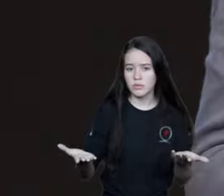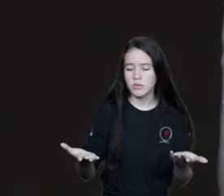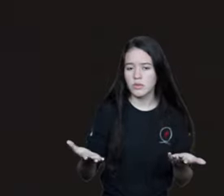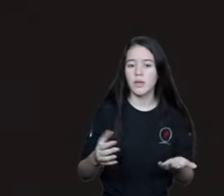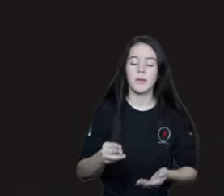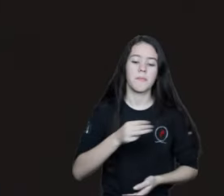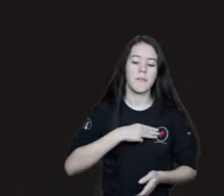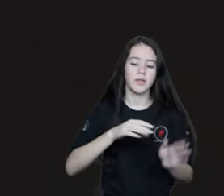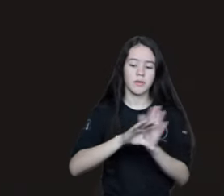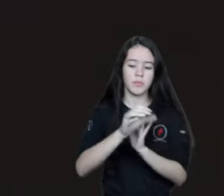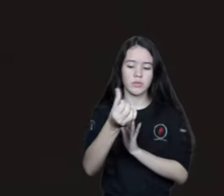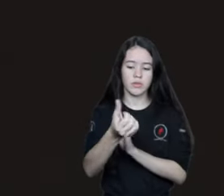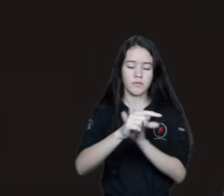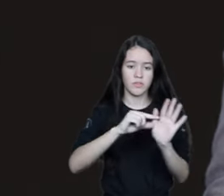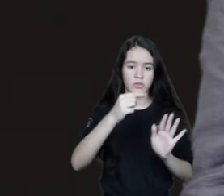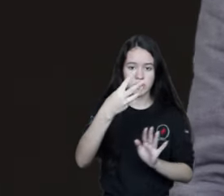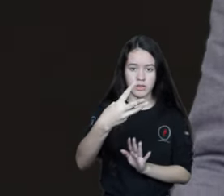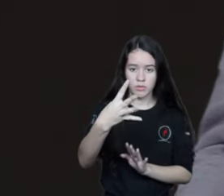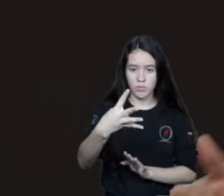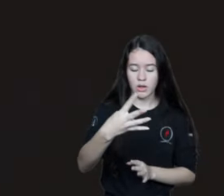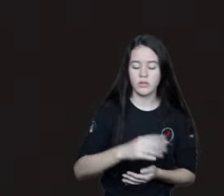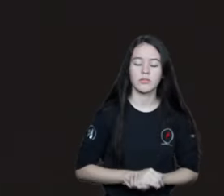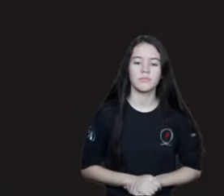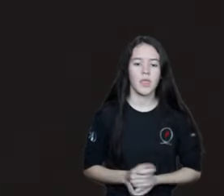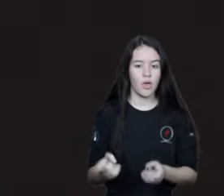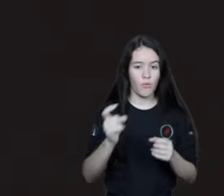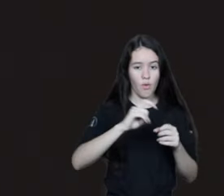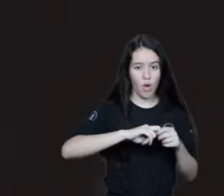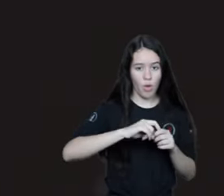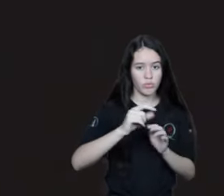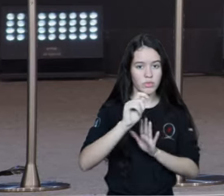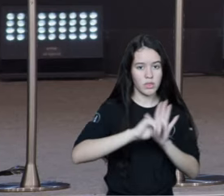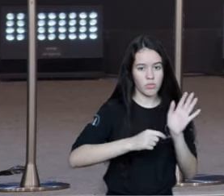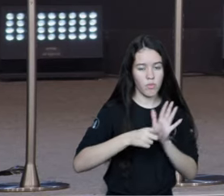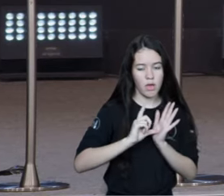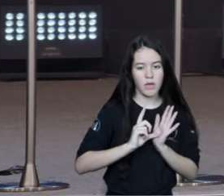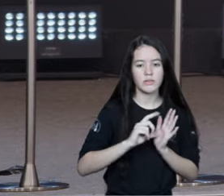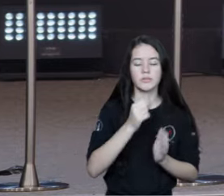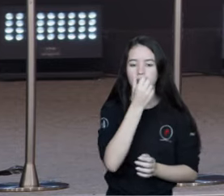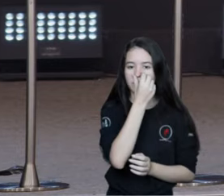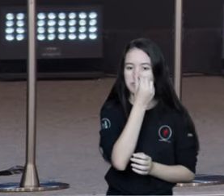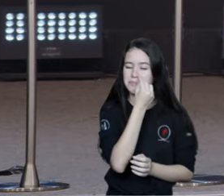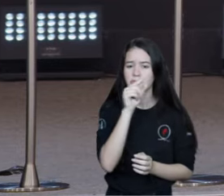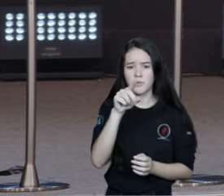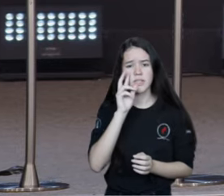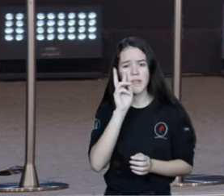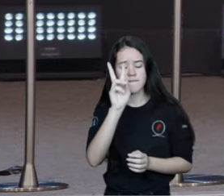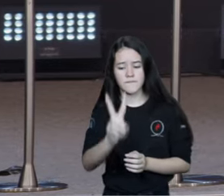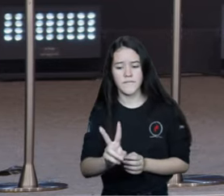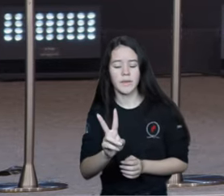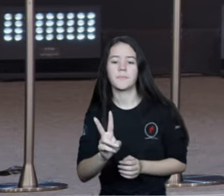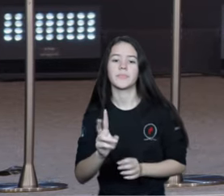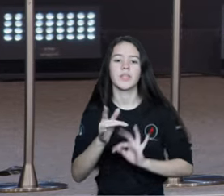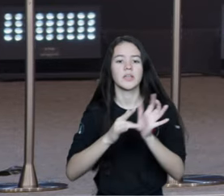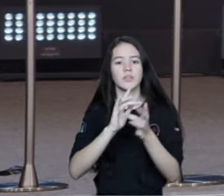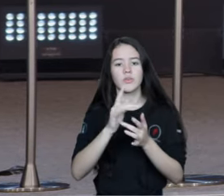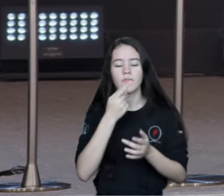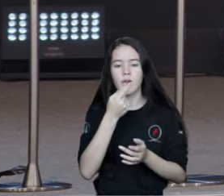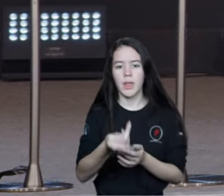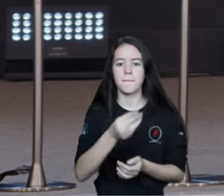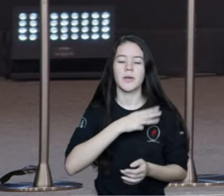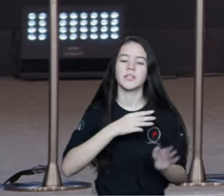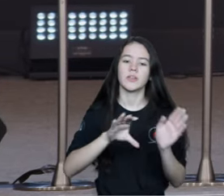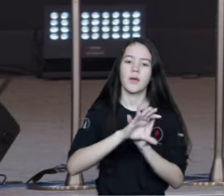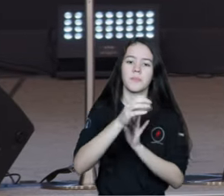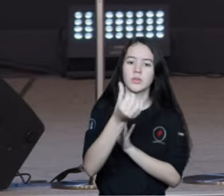Mateus 6:34 volta um pouquinho e você vai ver a palavra que Jesus dá em